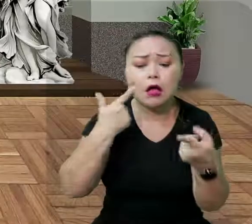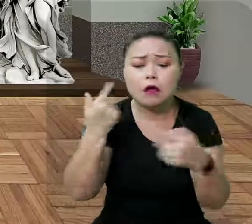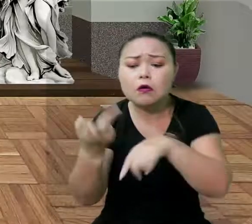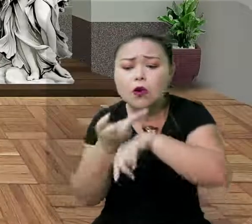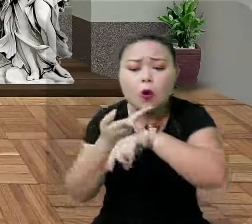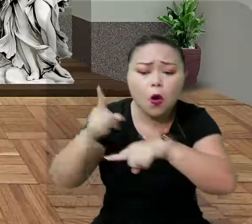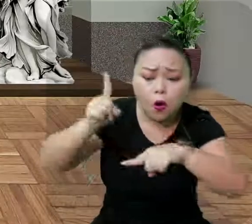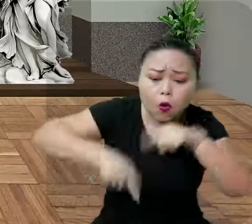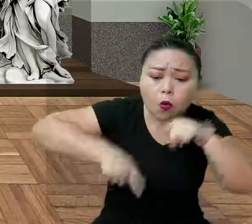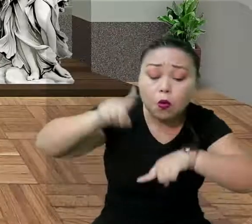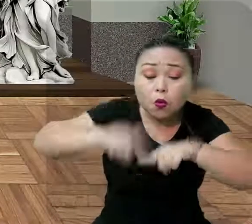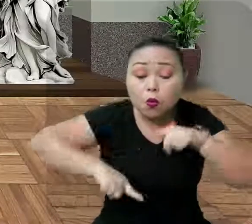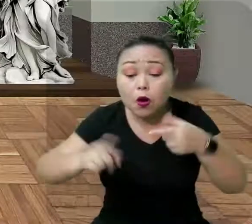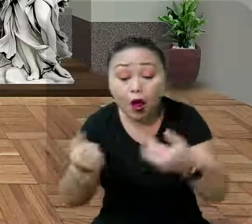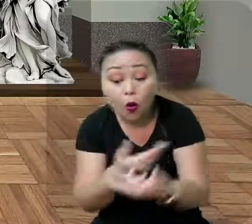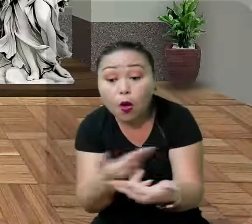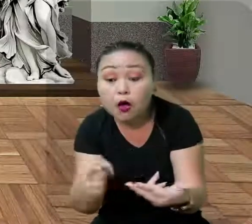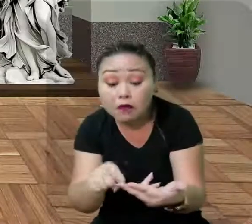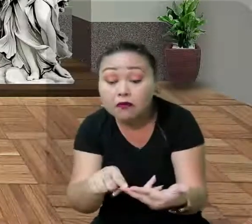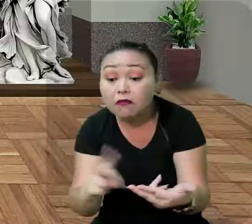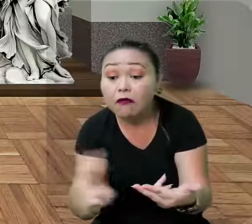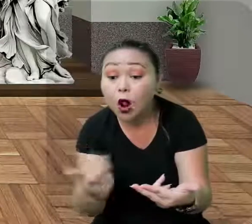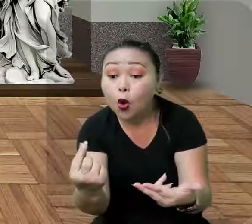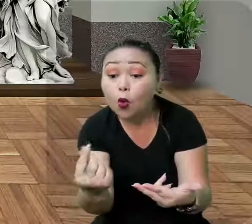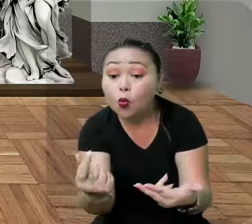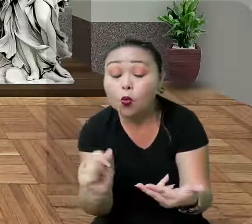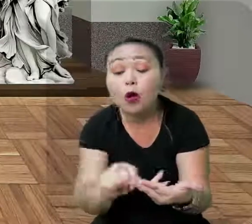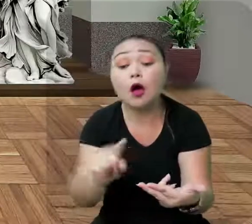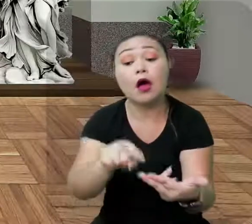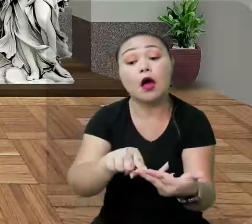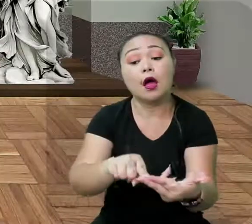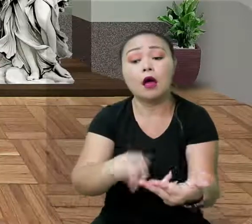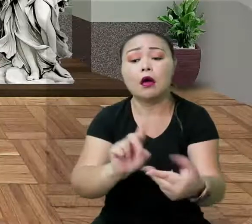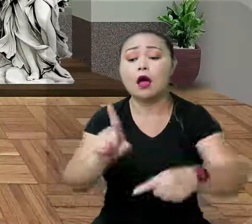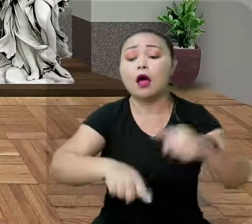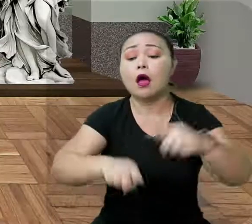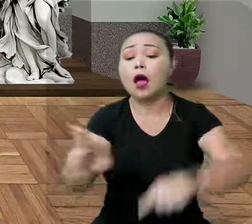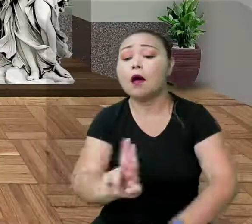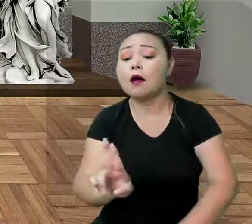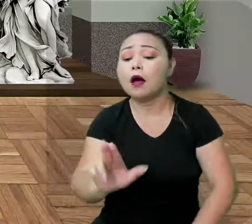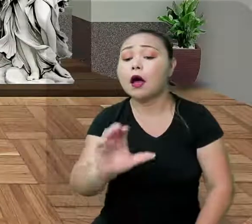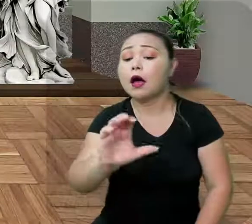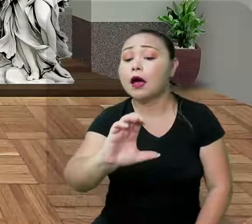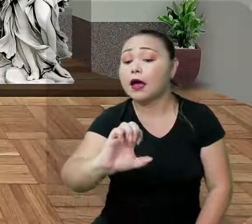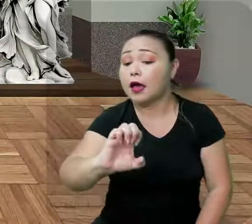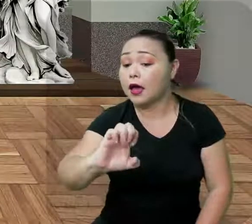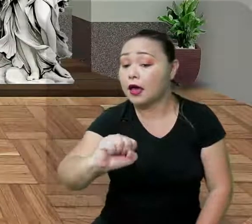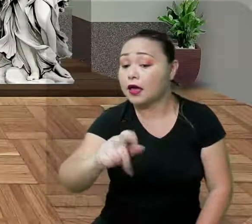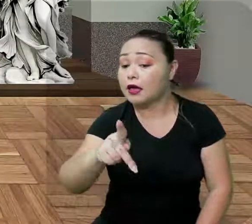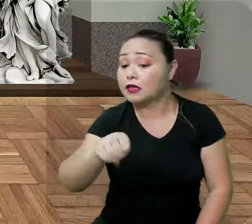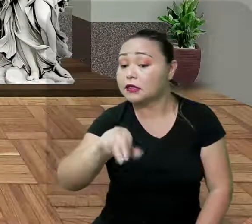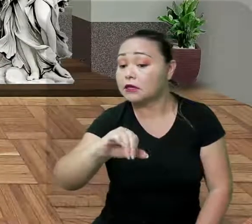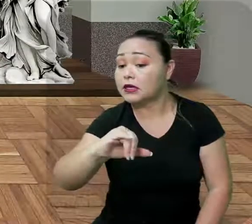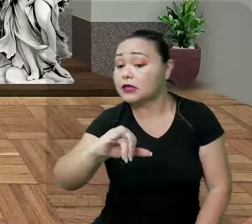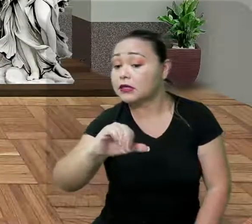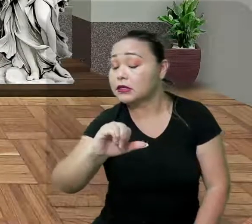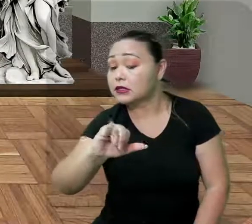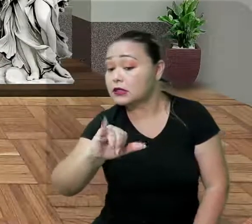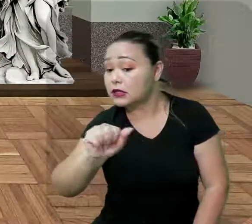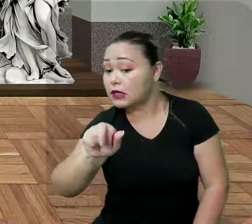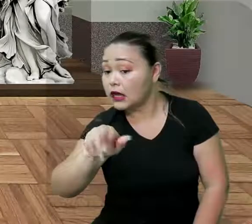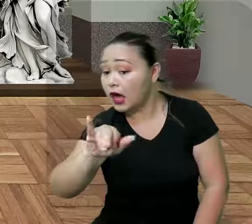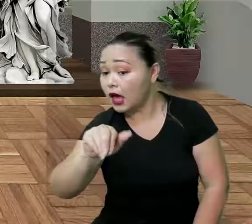tivesse um valor comercial que eles chamaram de especiarias para Isso